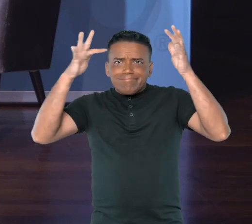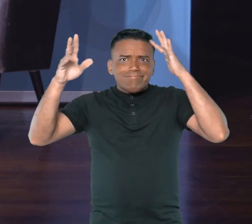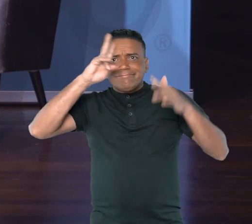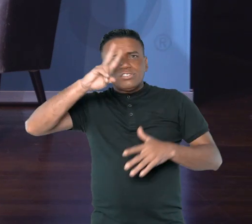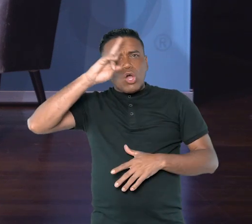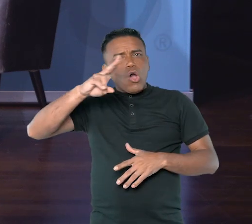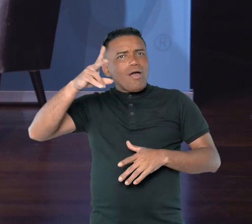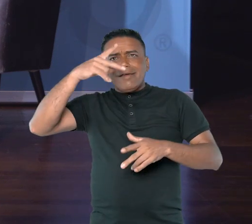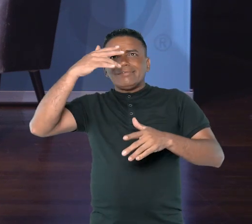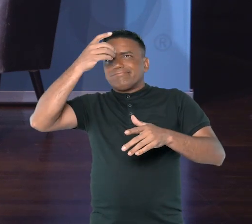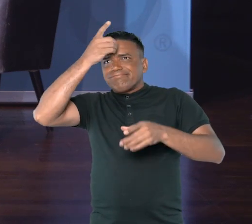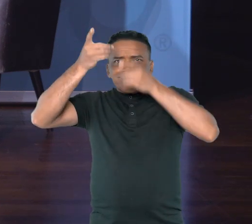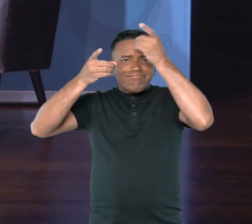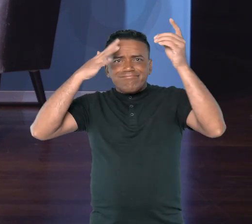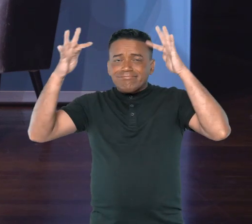livro, com o tema do livro, né?